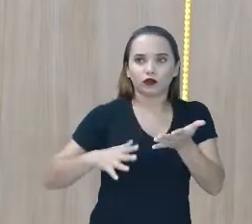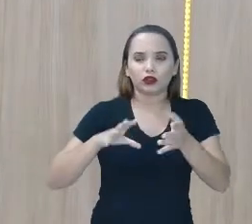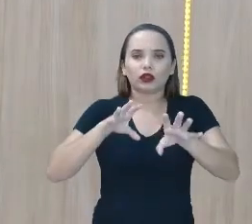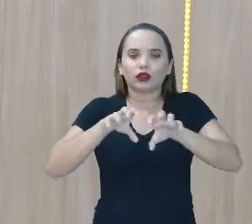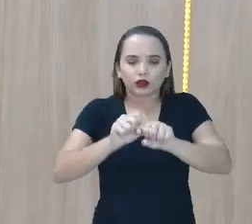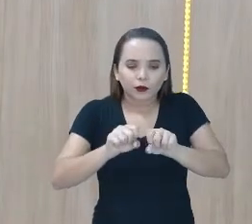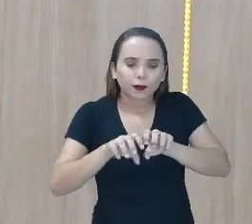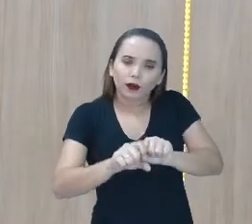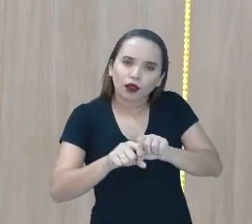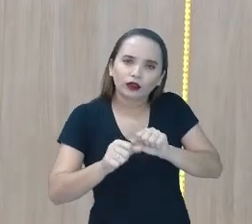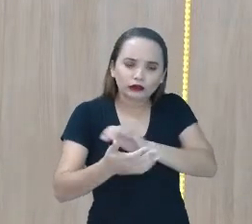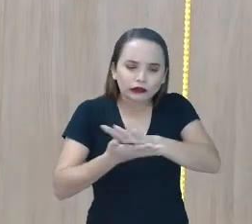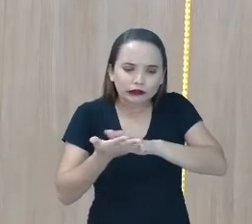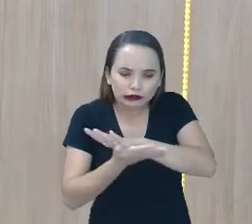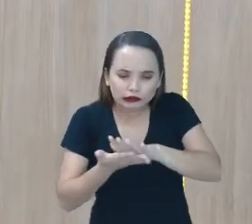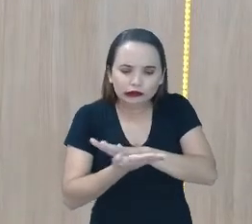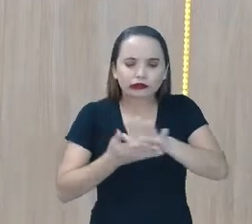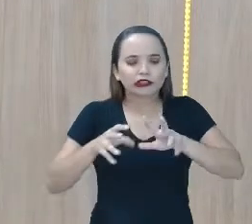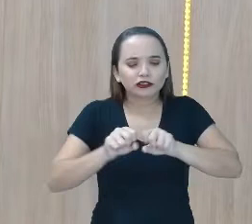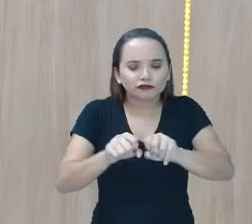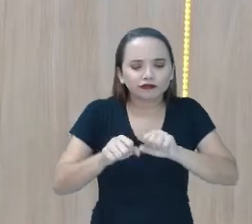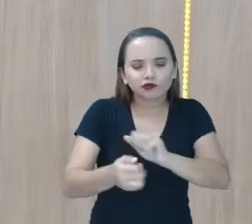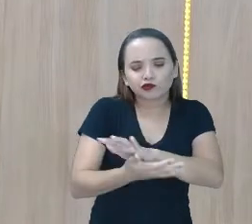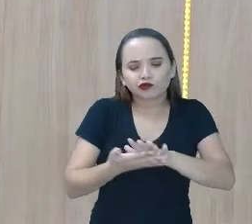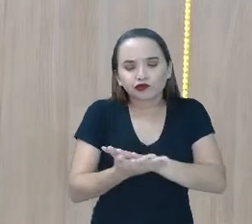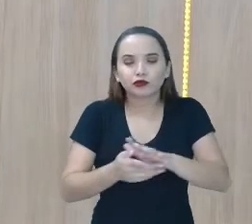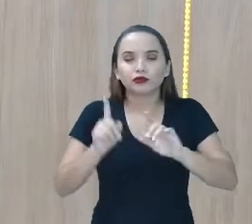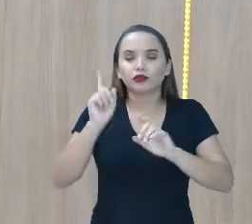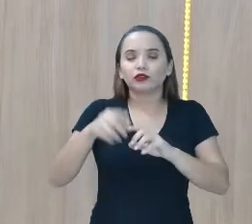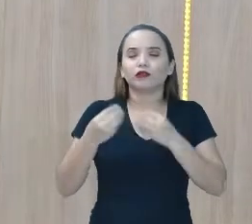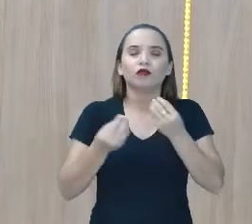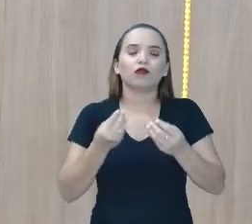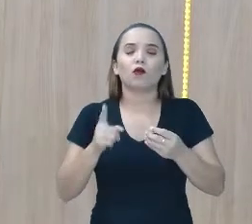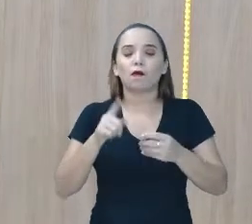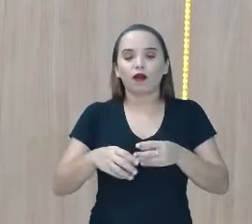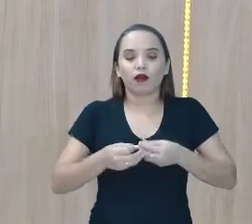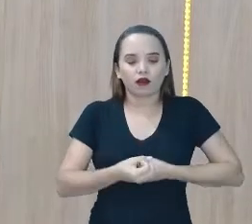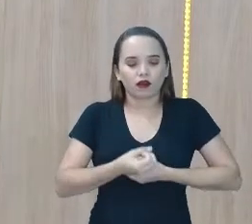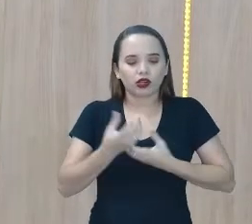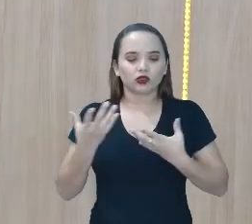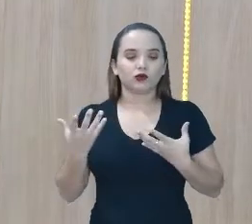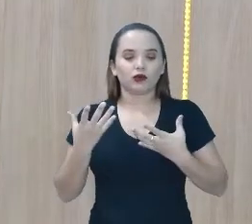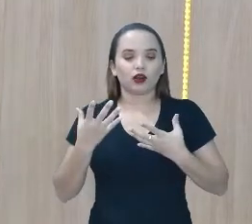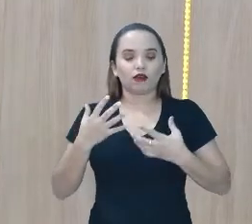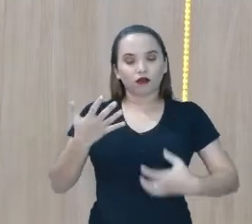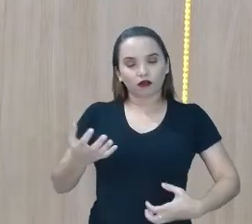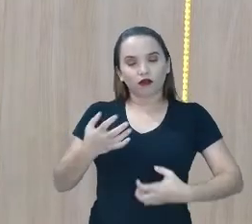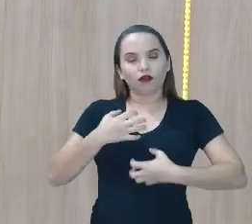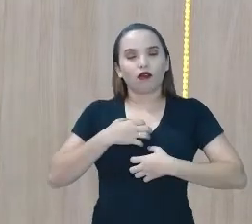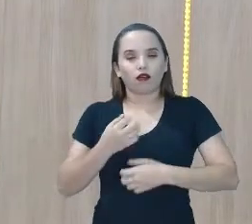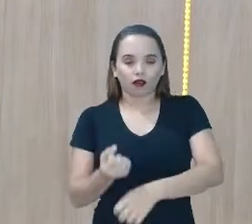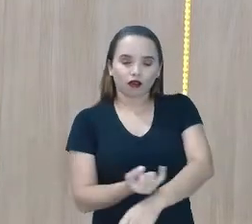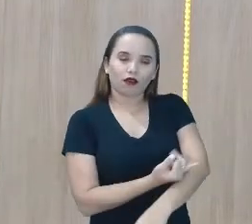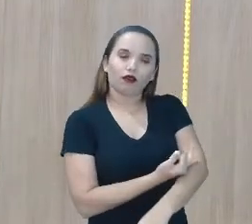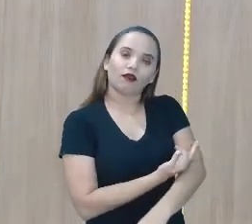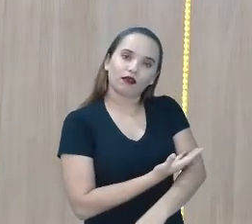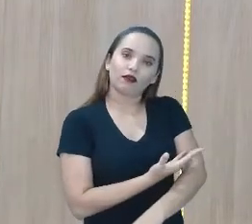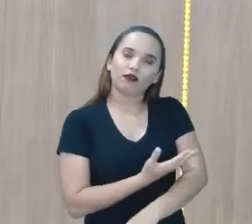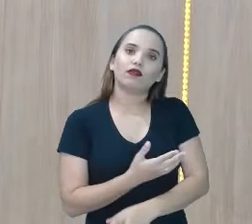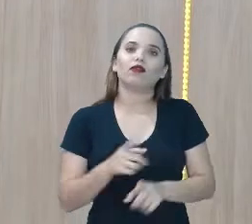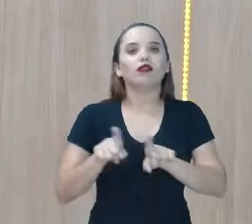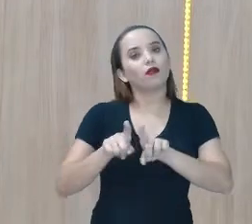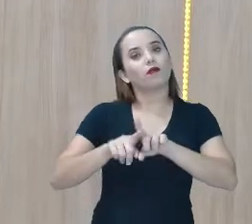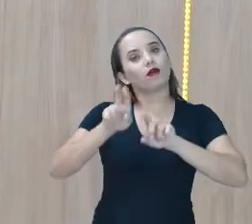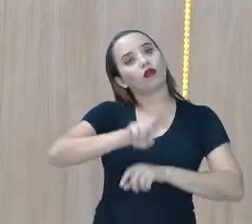é possível o estudante expressar sensações, expressar sentimentos a partir das